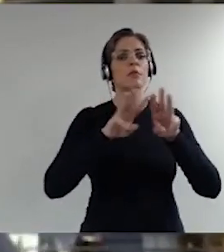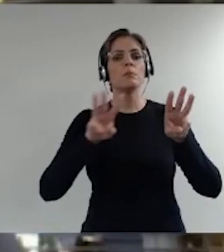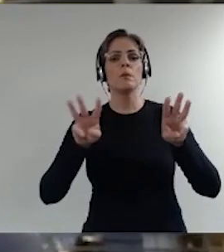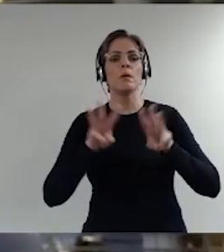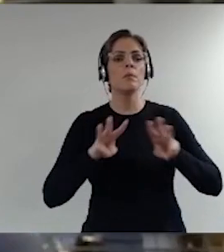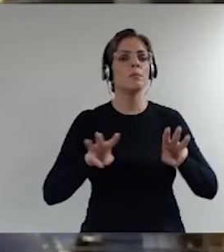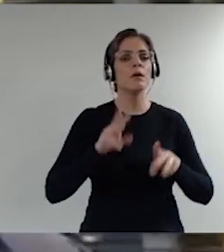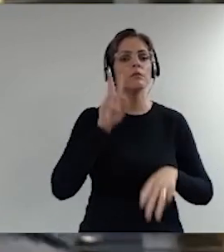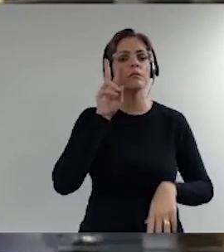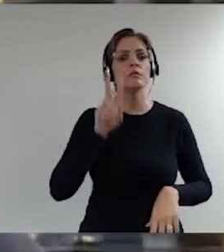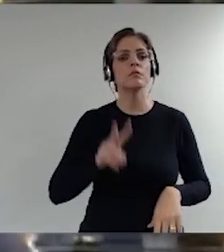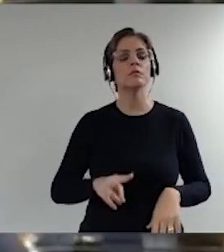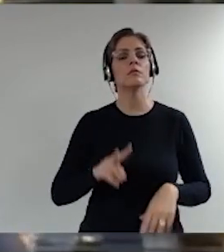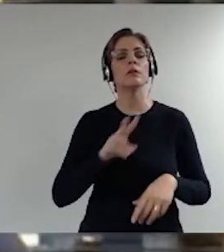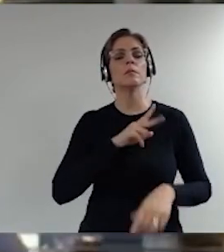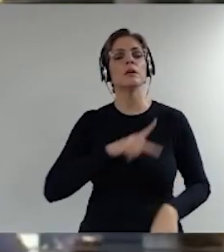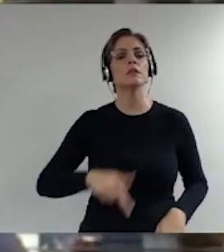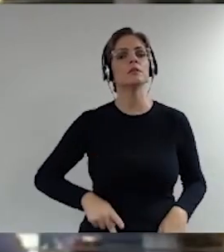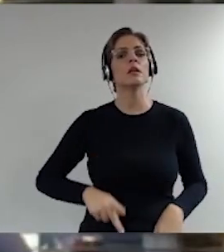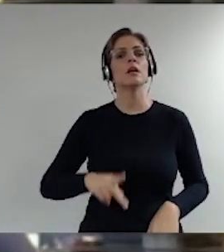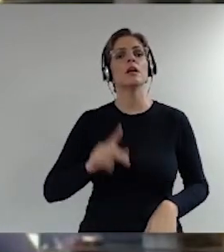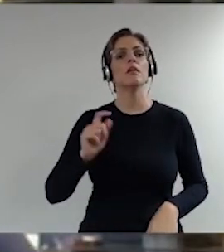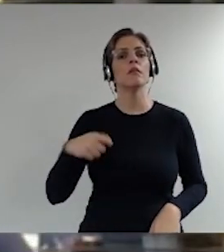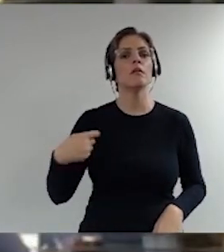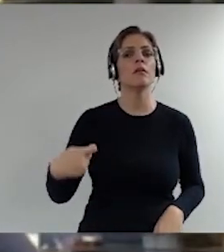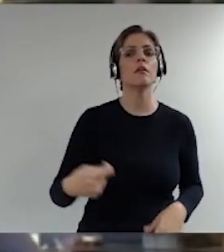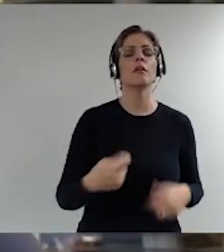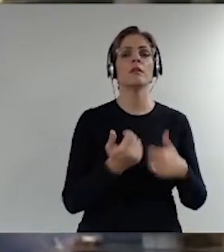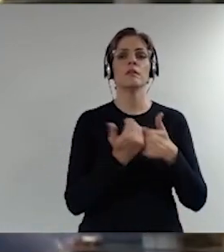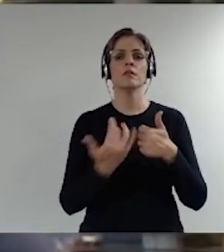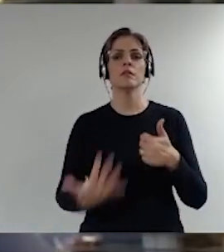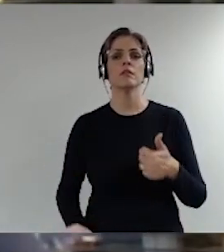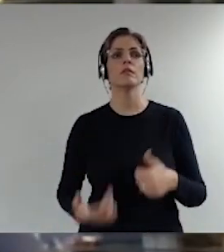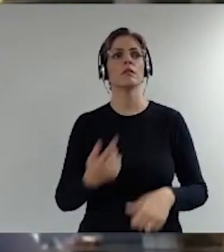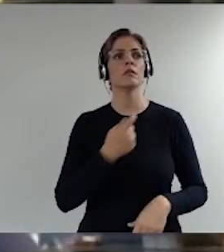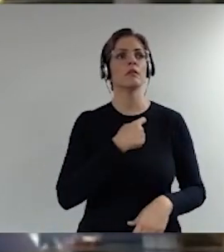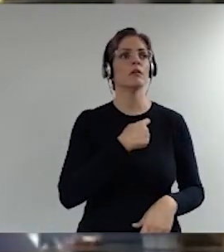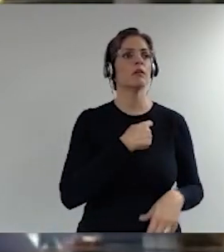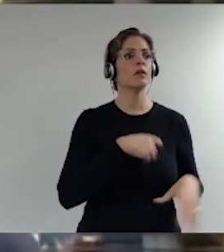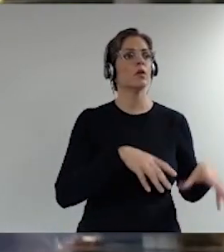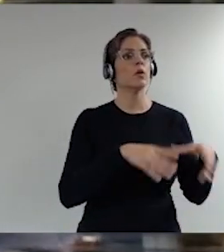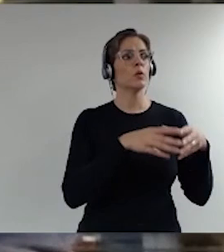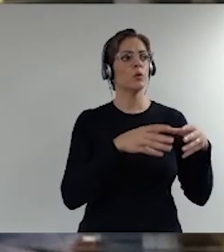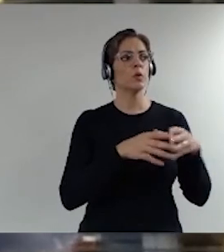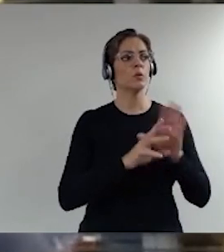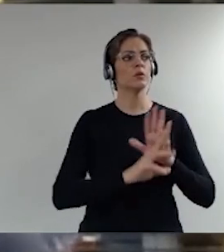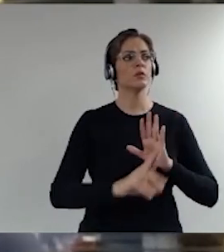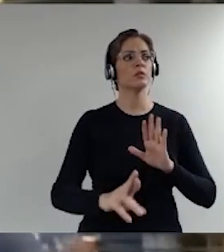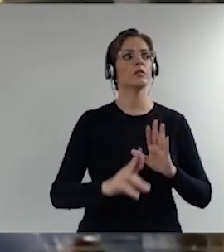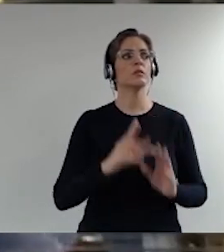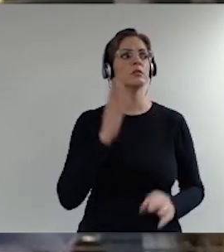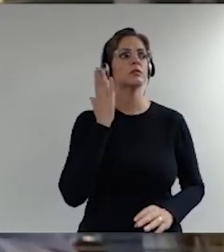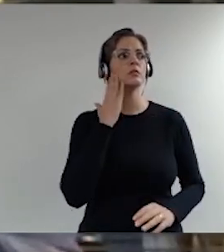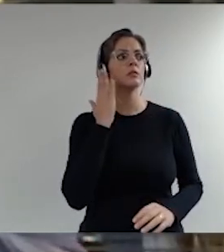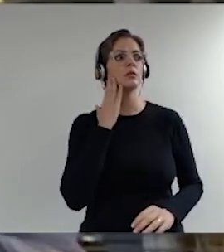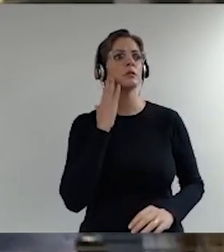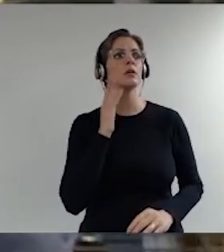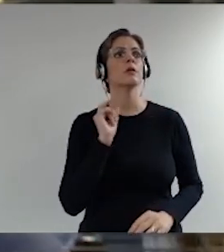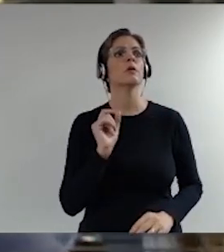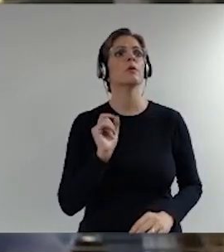procure o presidente, os diretores de Caixa de Assistência, os delegados da Caixa de Assistência na subseção e saiba o que